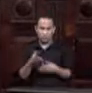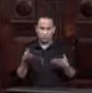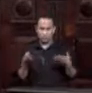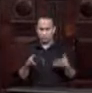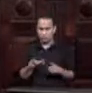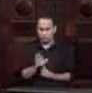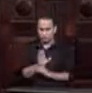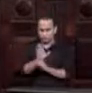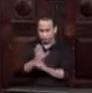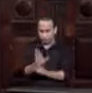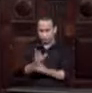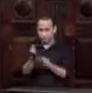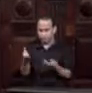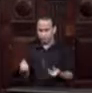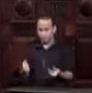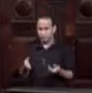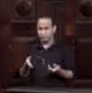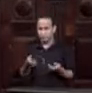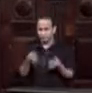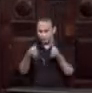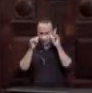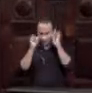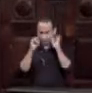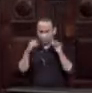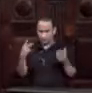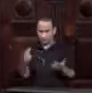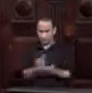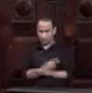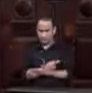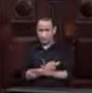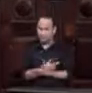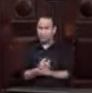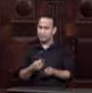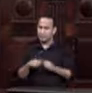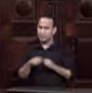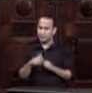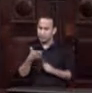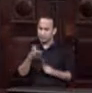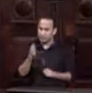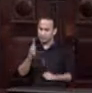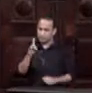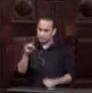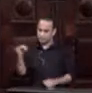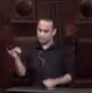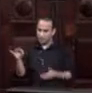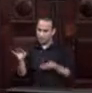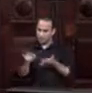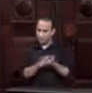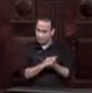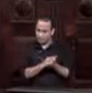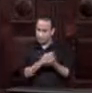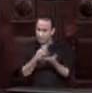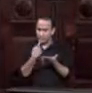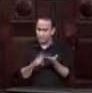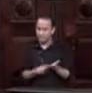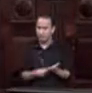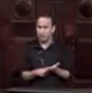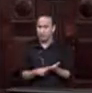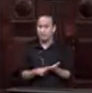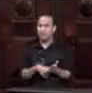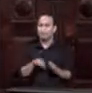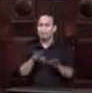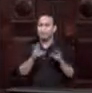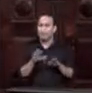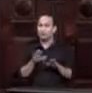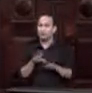pelo secretário de Estado de Fazenda seja cumprido. Ele deu 15 dias para a assinatura do acordo e mais, no